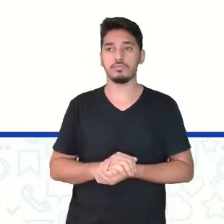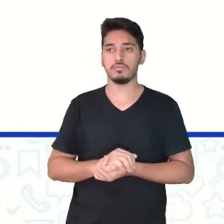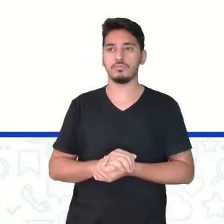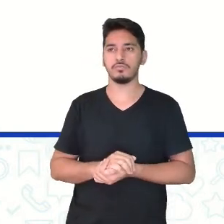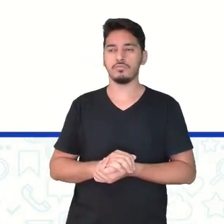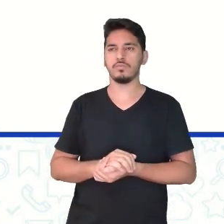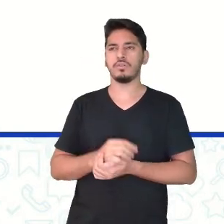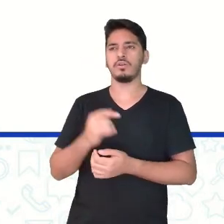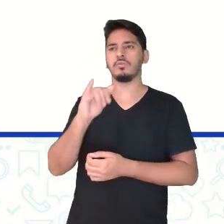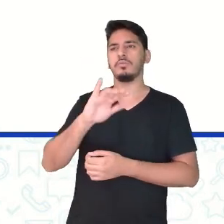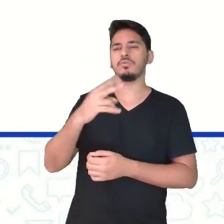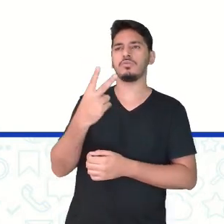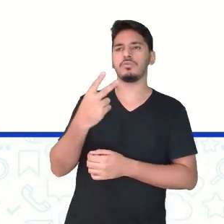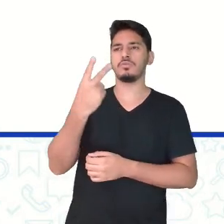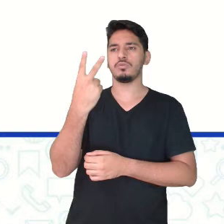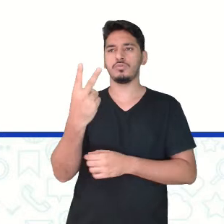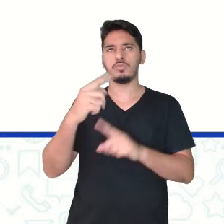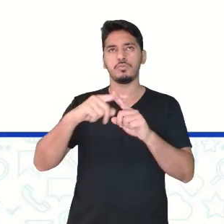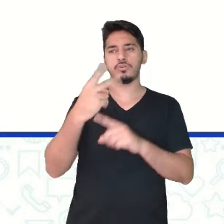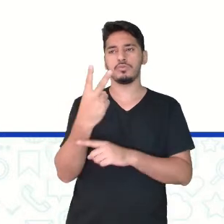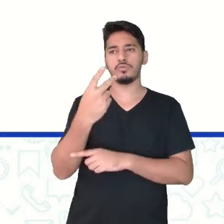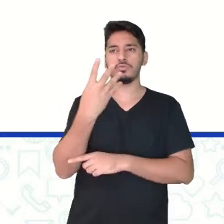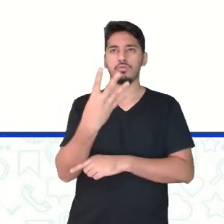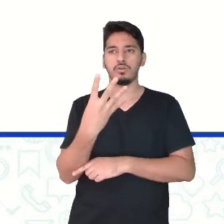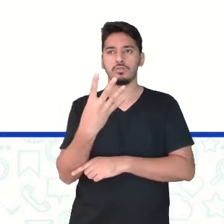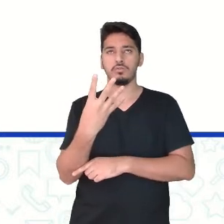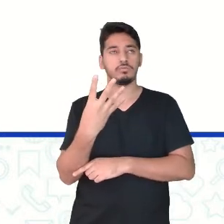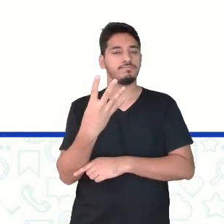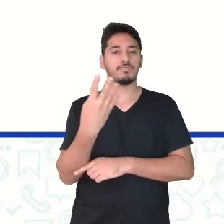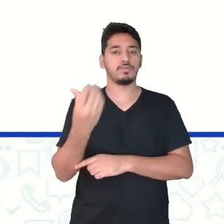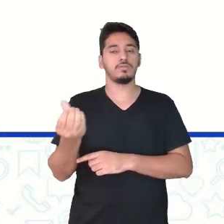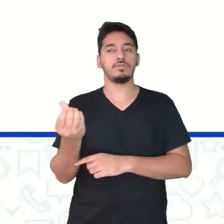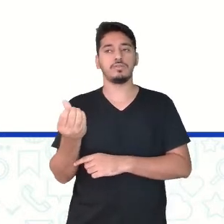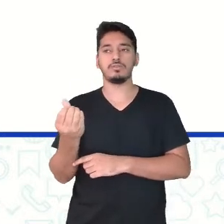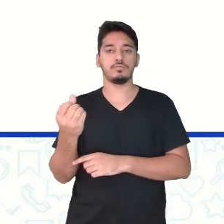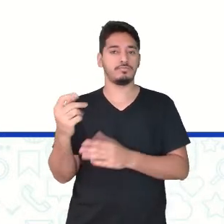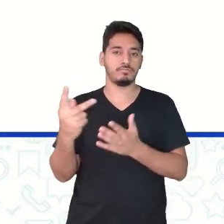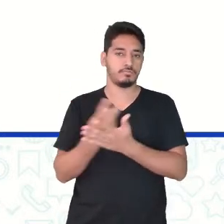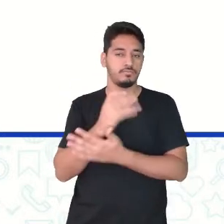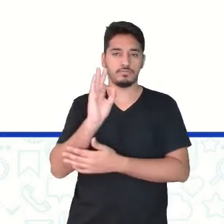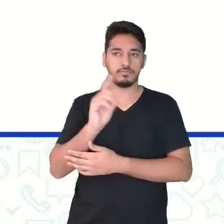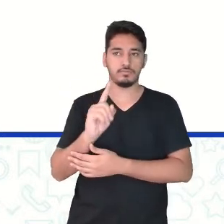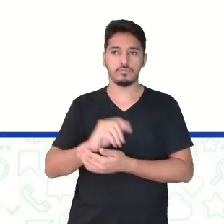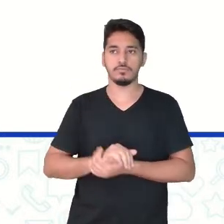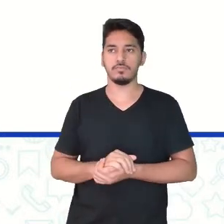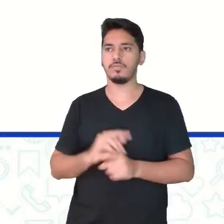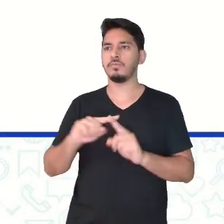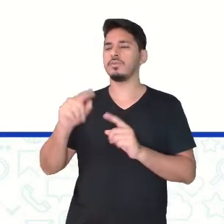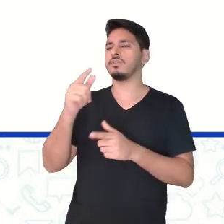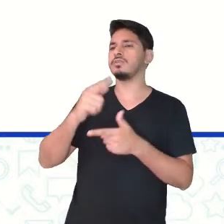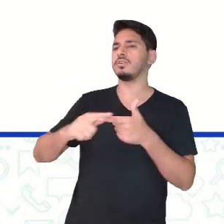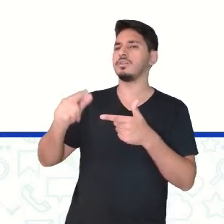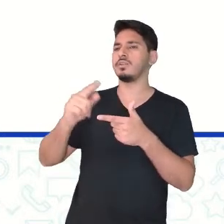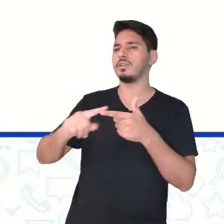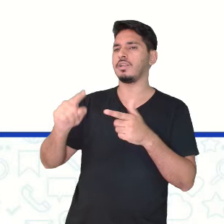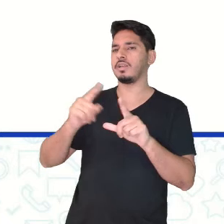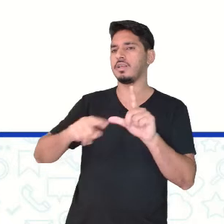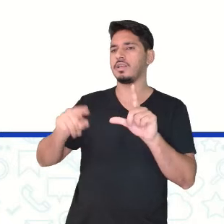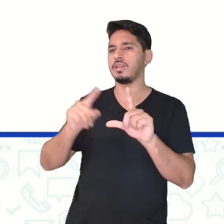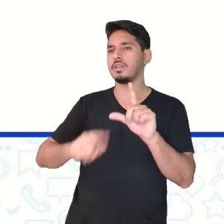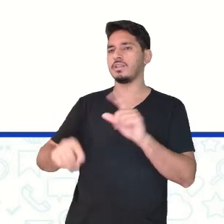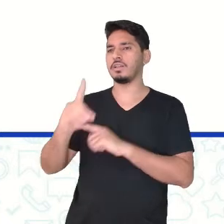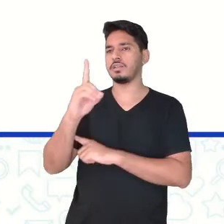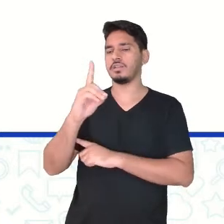se for a figura 2, 2 mais 2, 4. E deu 6 a figura 2. Está errado. Não bate. Mas a letra D bate. Bora ver se